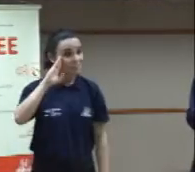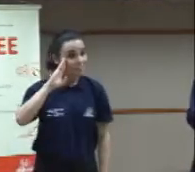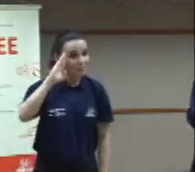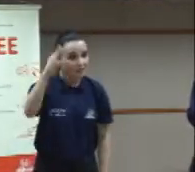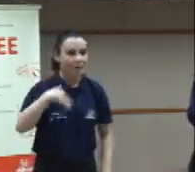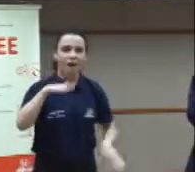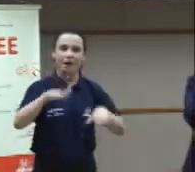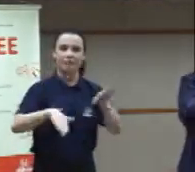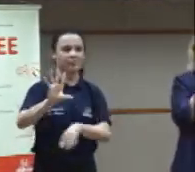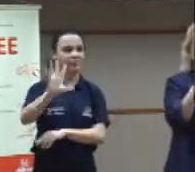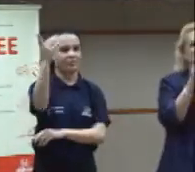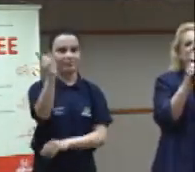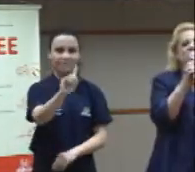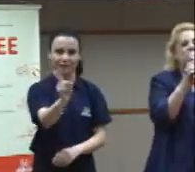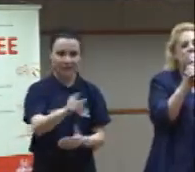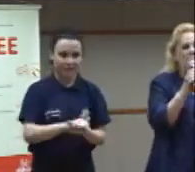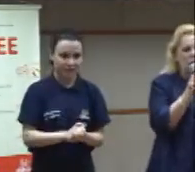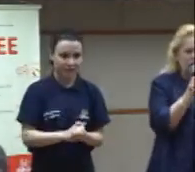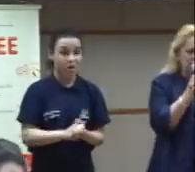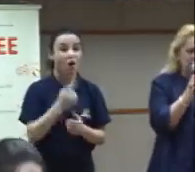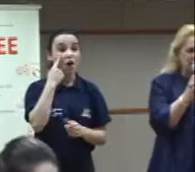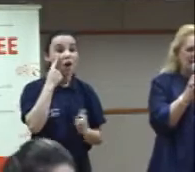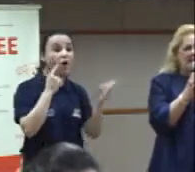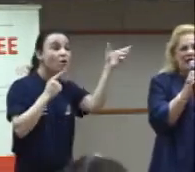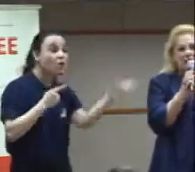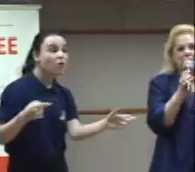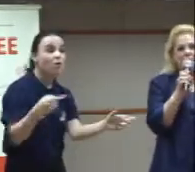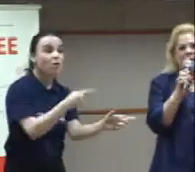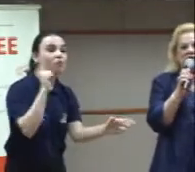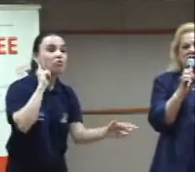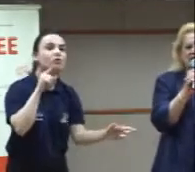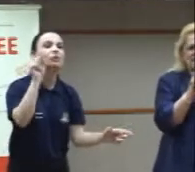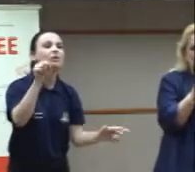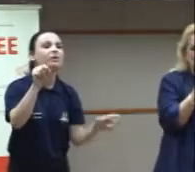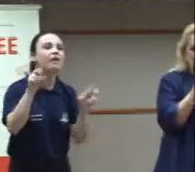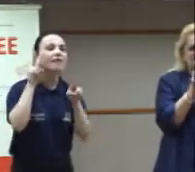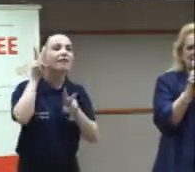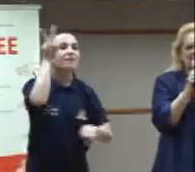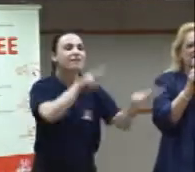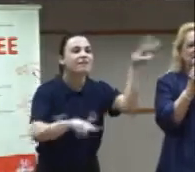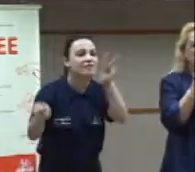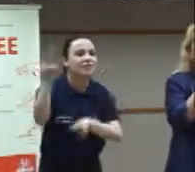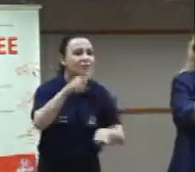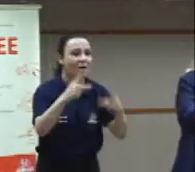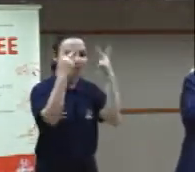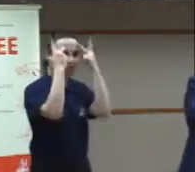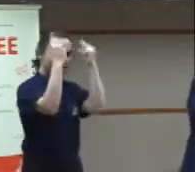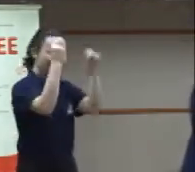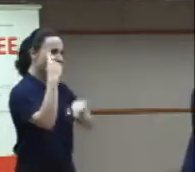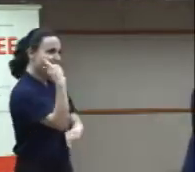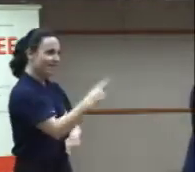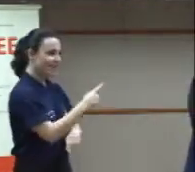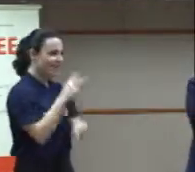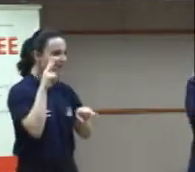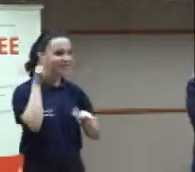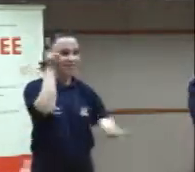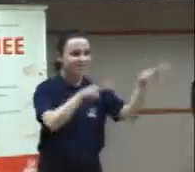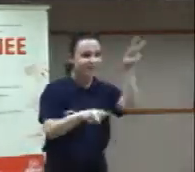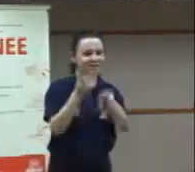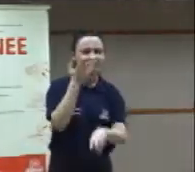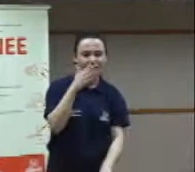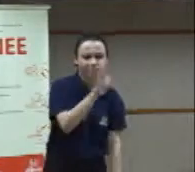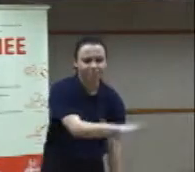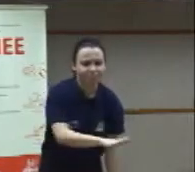pessoa surda é de natureza visual. Isso é importantíssimo na educação, desde a educação de criancinhas